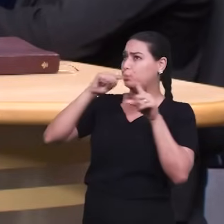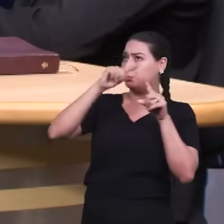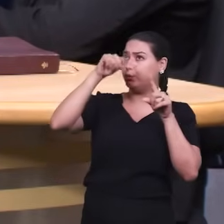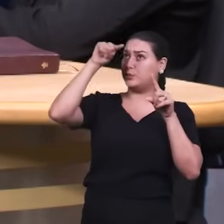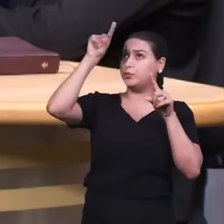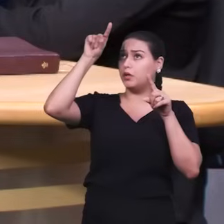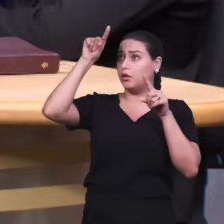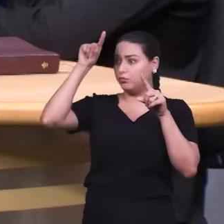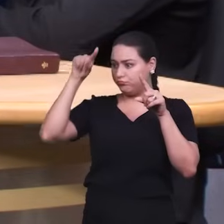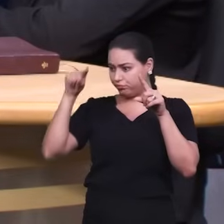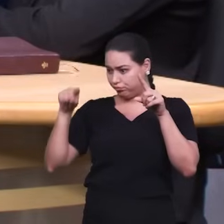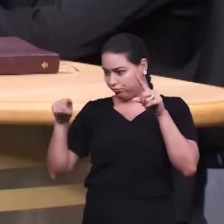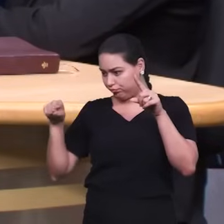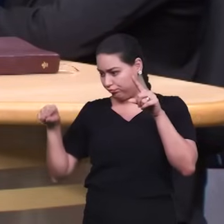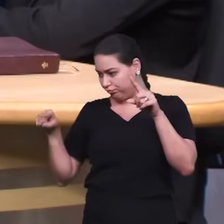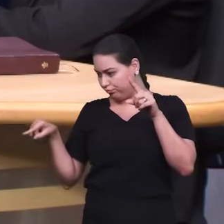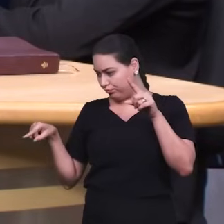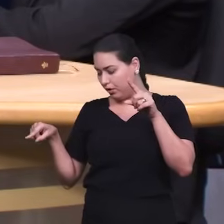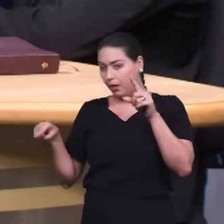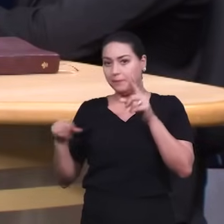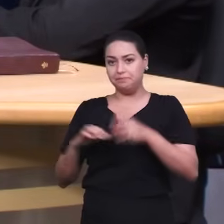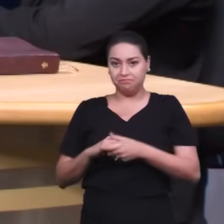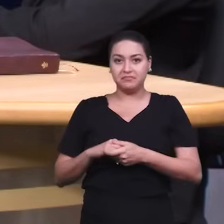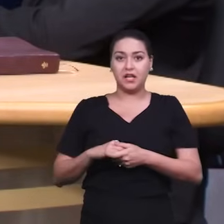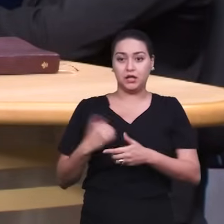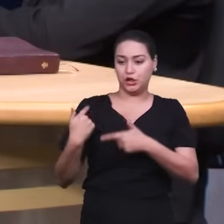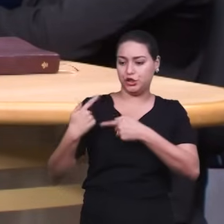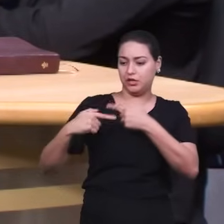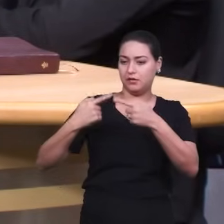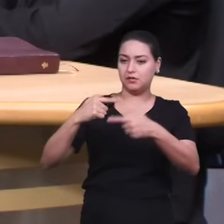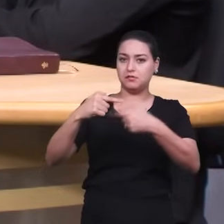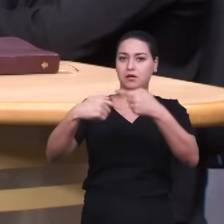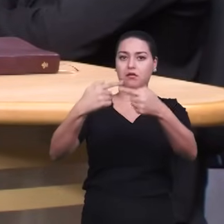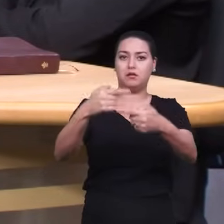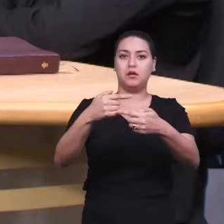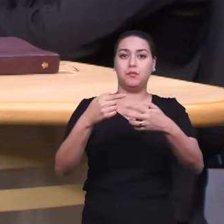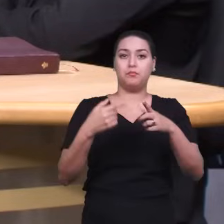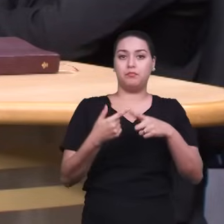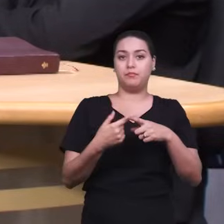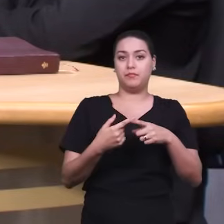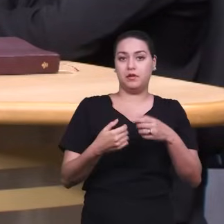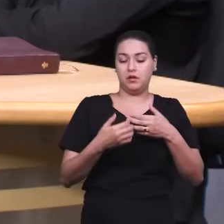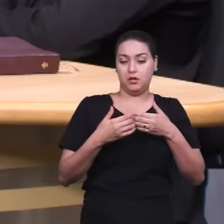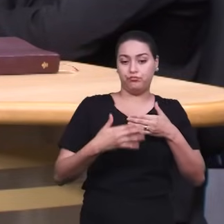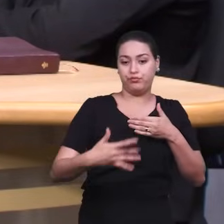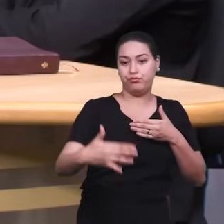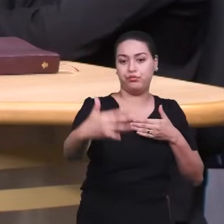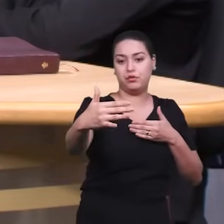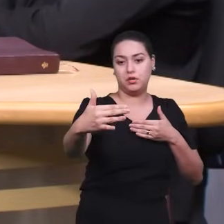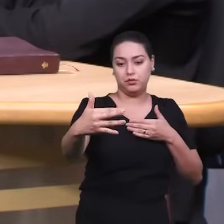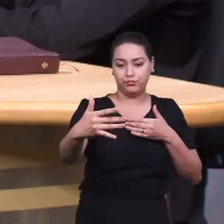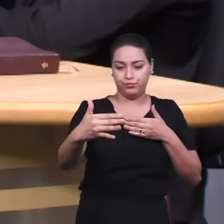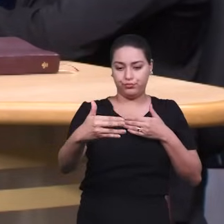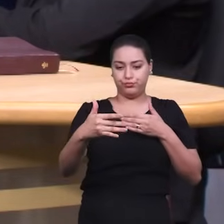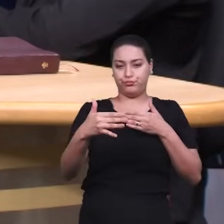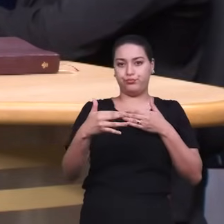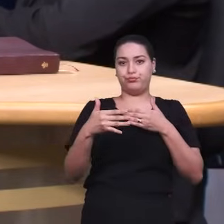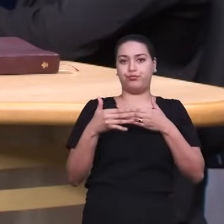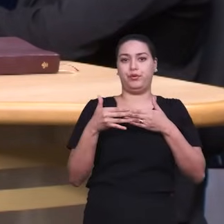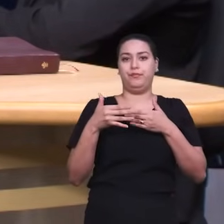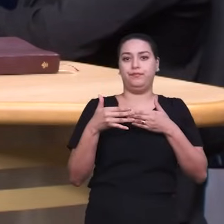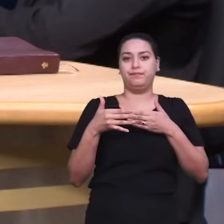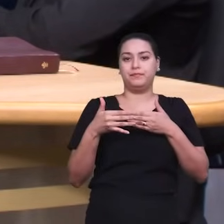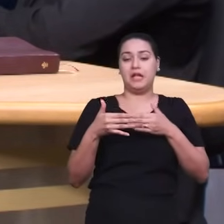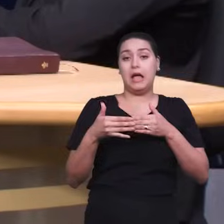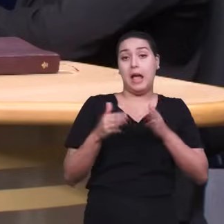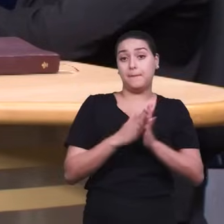gente vê esse decaimento da idade, né, ao longo das gerações, e a gente vai observando isso, a Bíblia